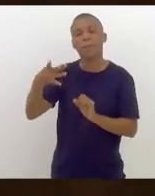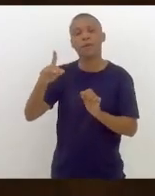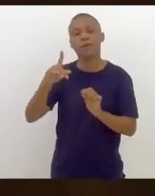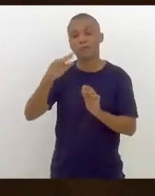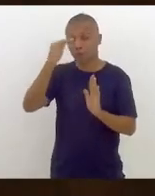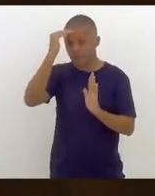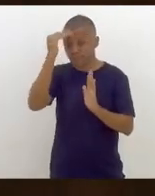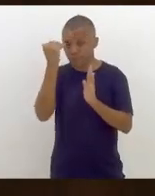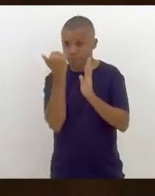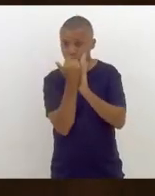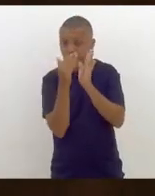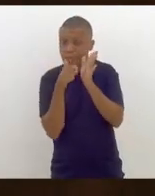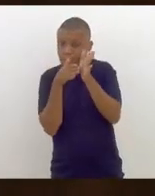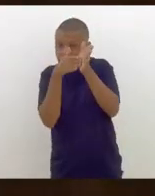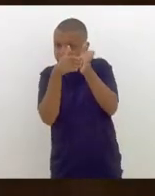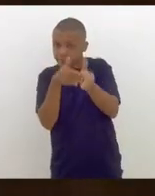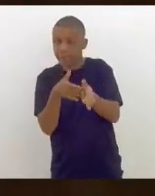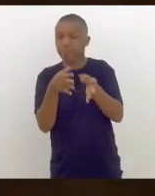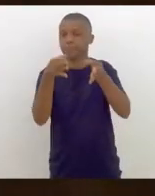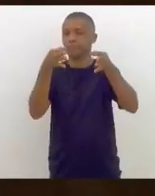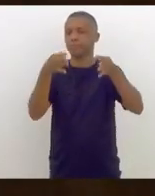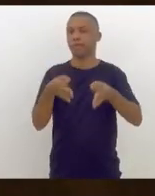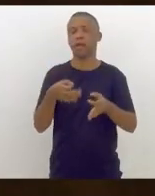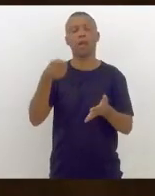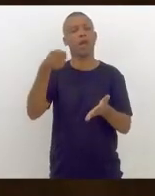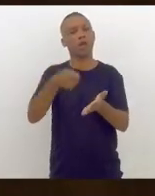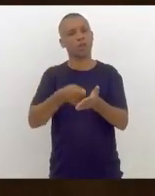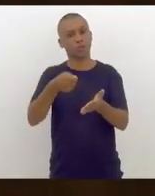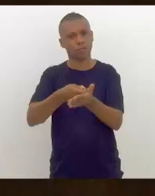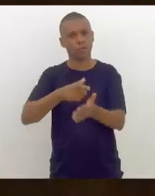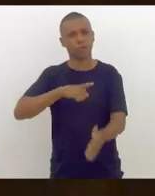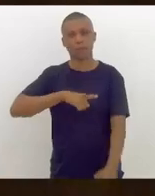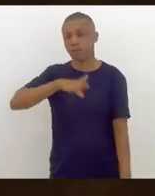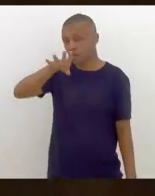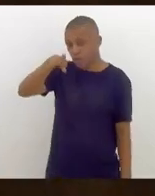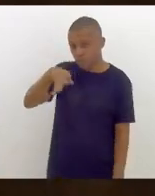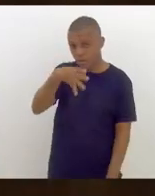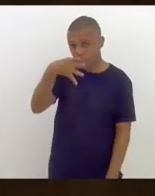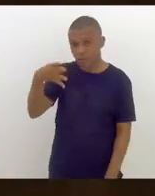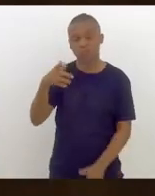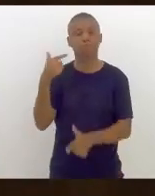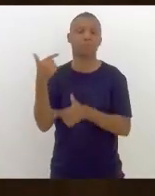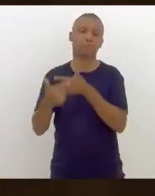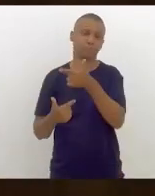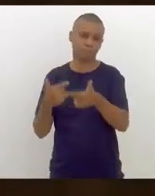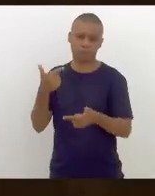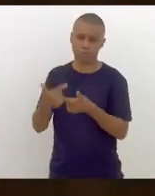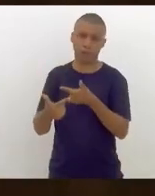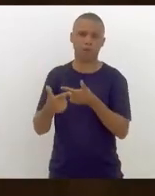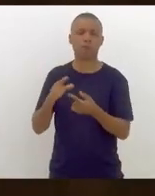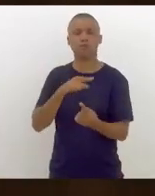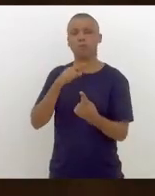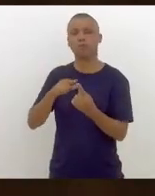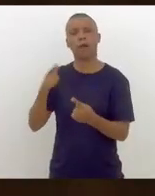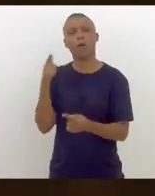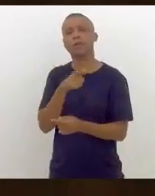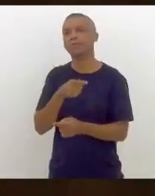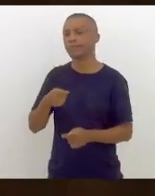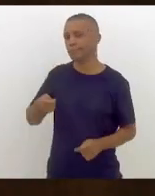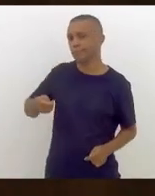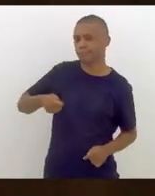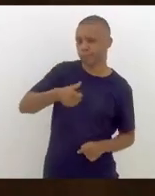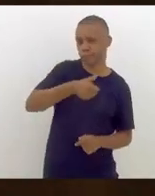e exigir né que a existência dessa dessa atuação para a concessão do benefício fiscal